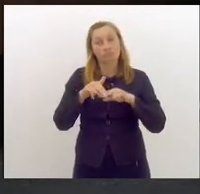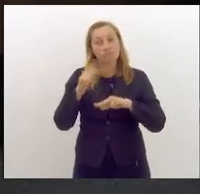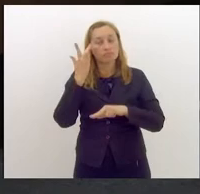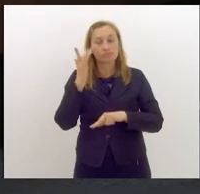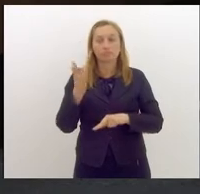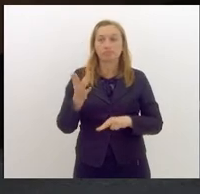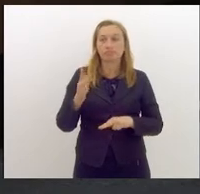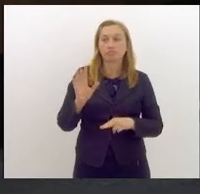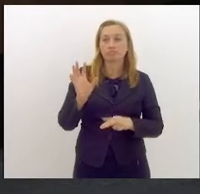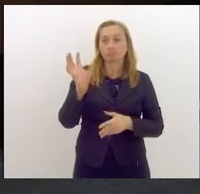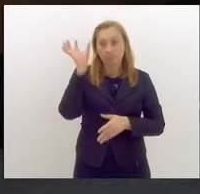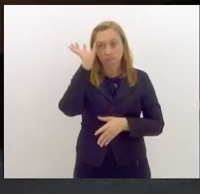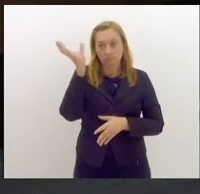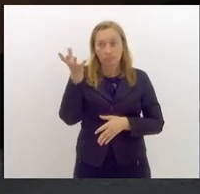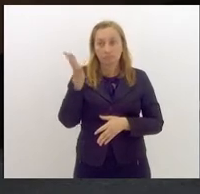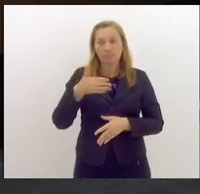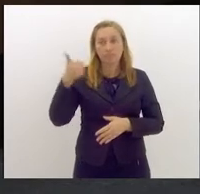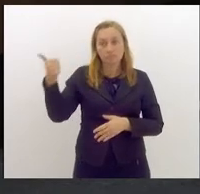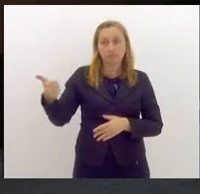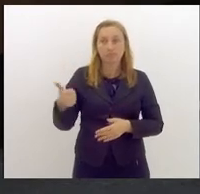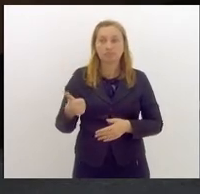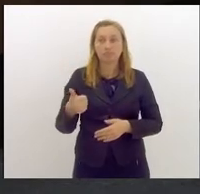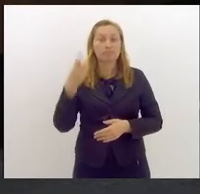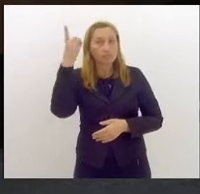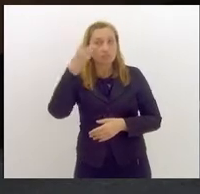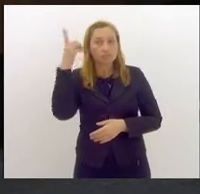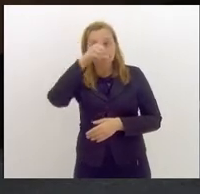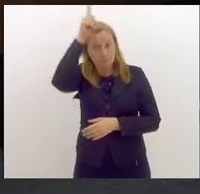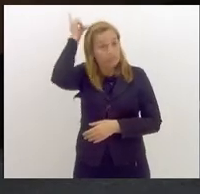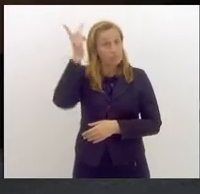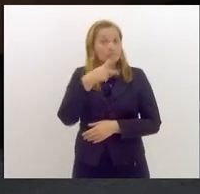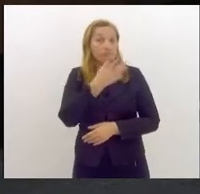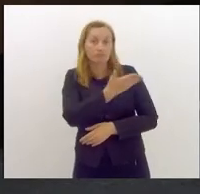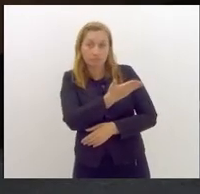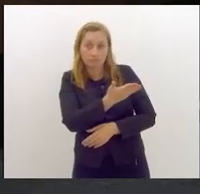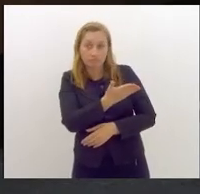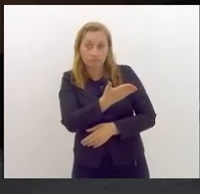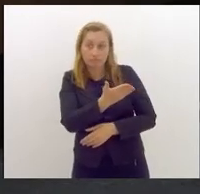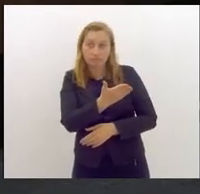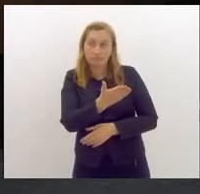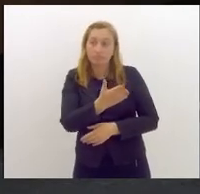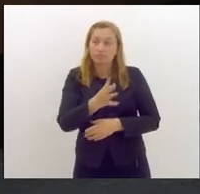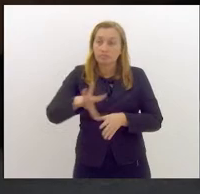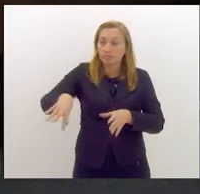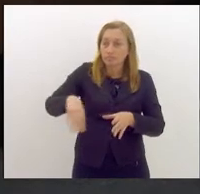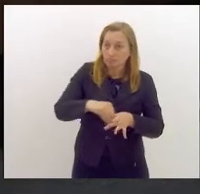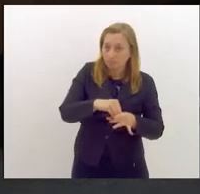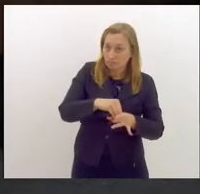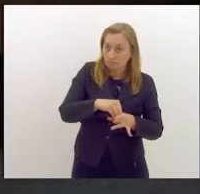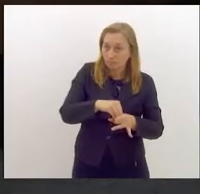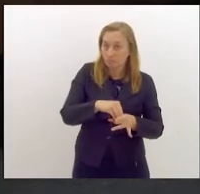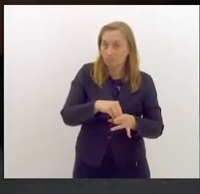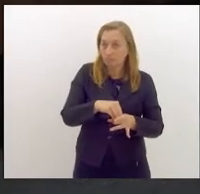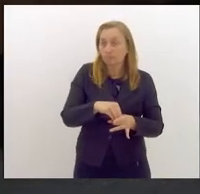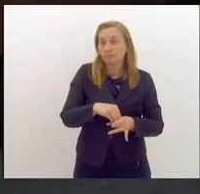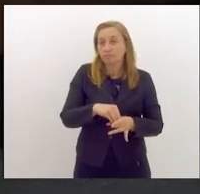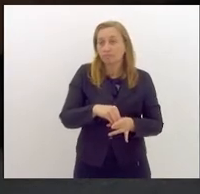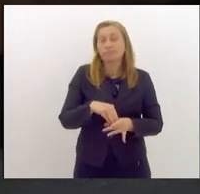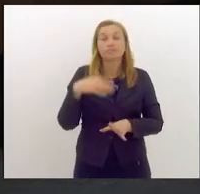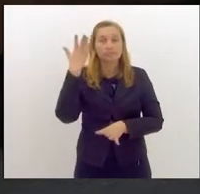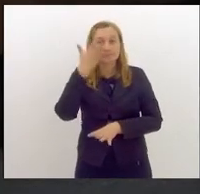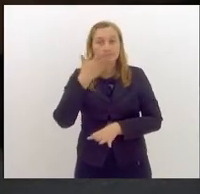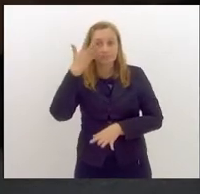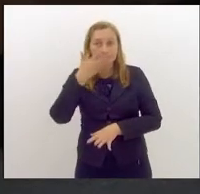que a solução pode ser que o Luis Paulo falou que que pelo menos a gente inclua na